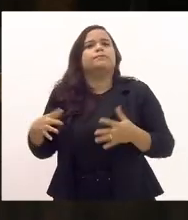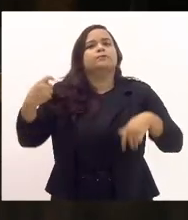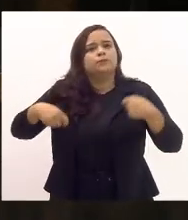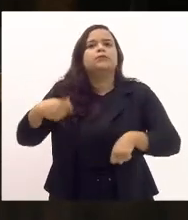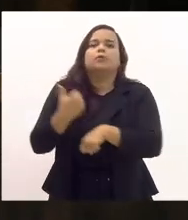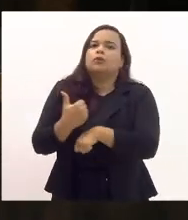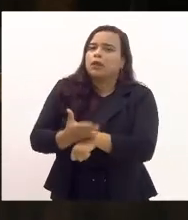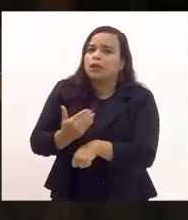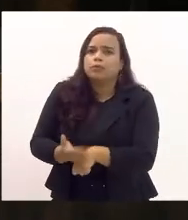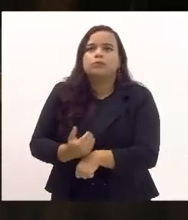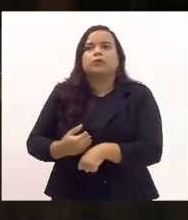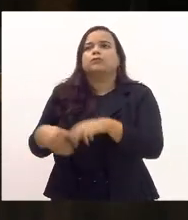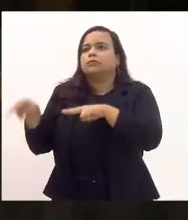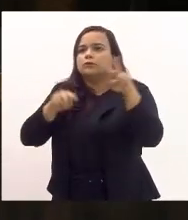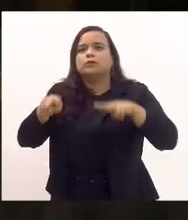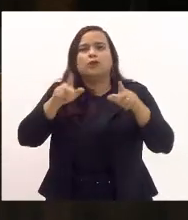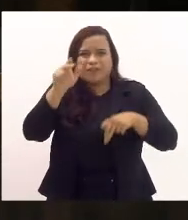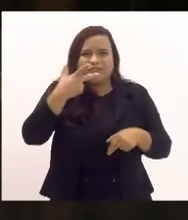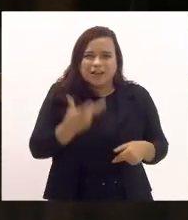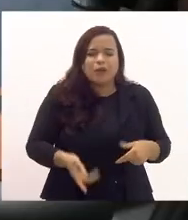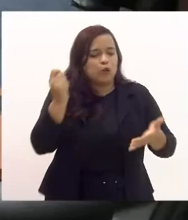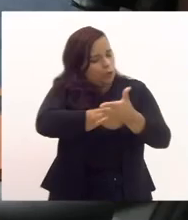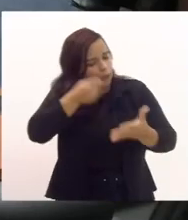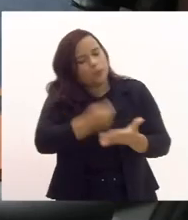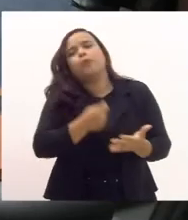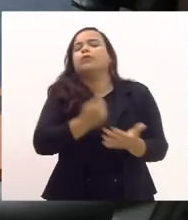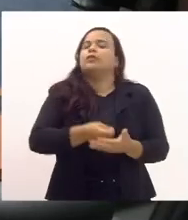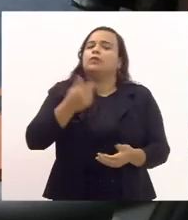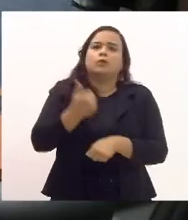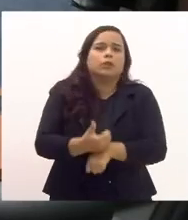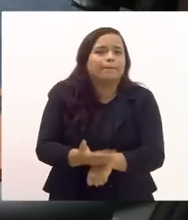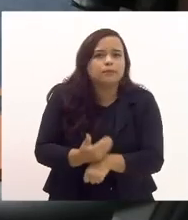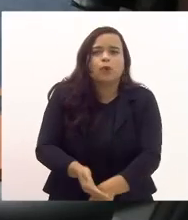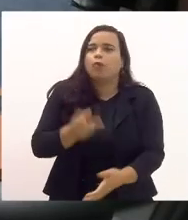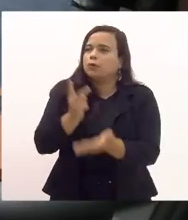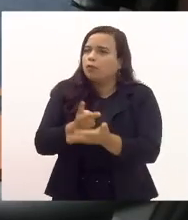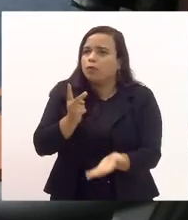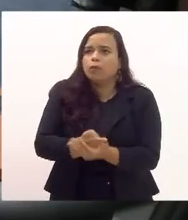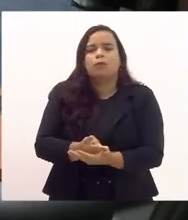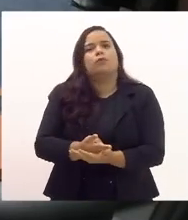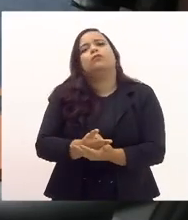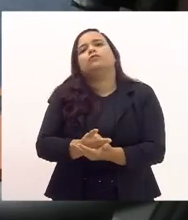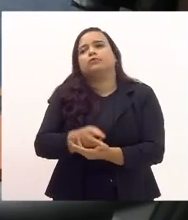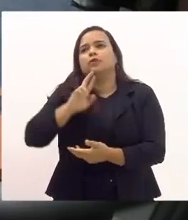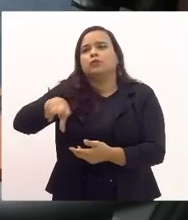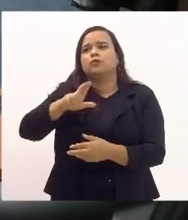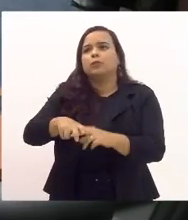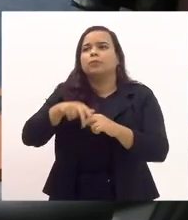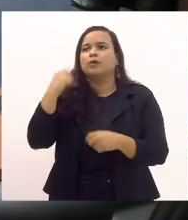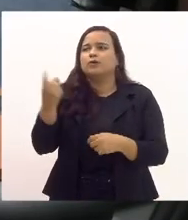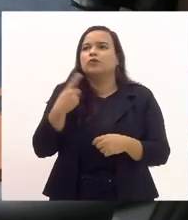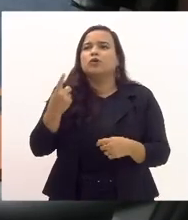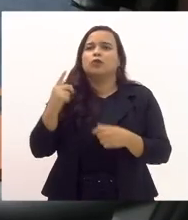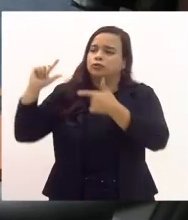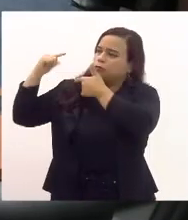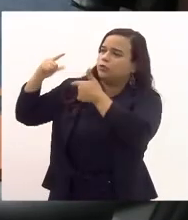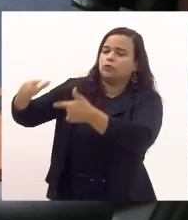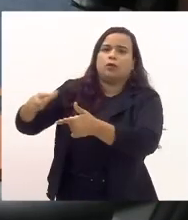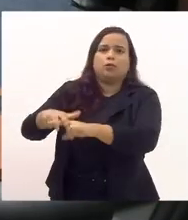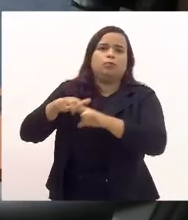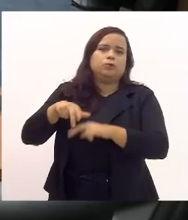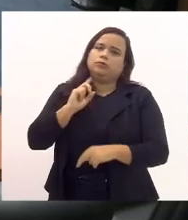ficar o tempo inteiro com vossa excelência falou lutando não só porque somos conservadoras